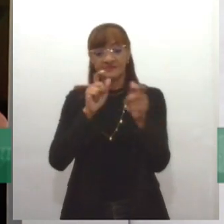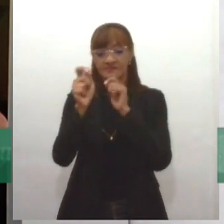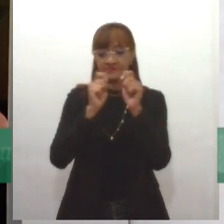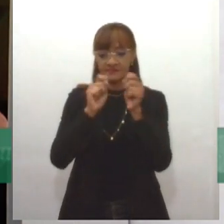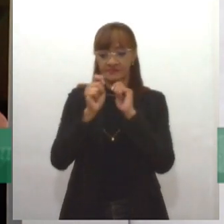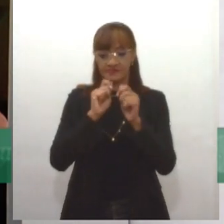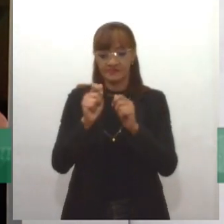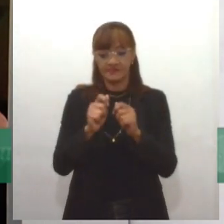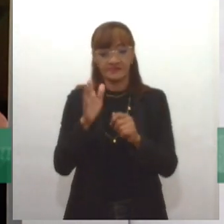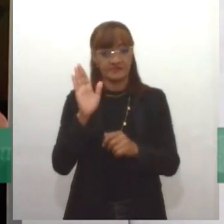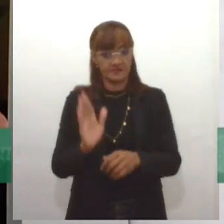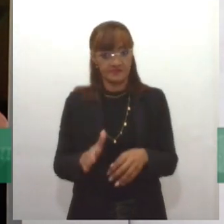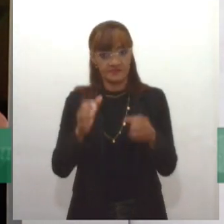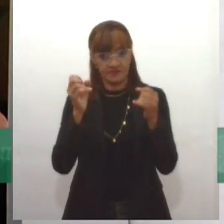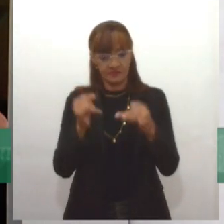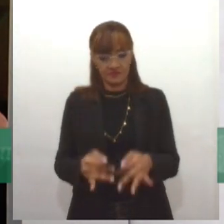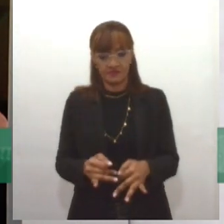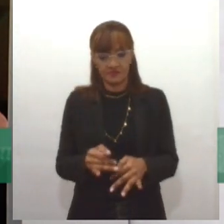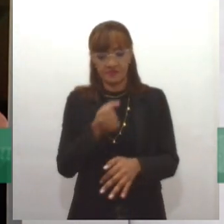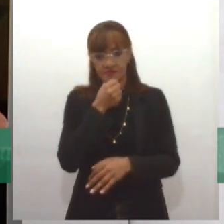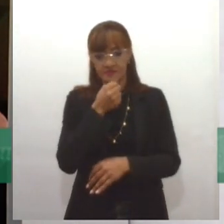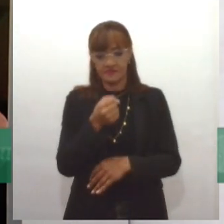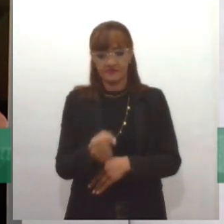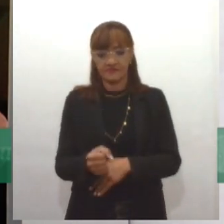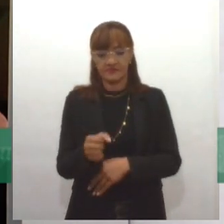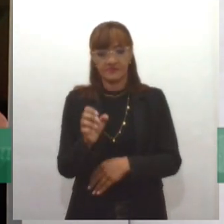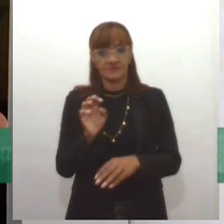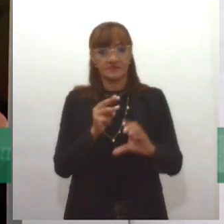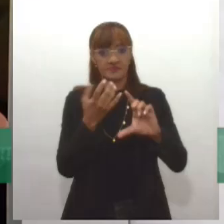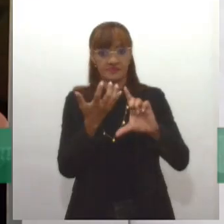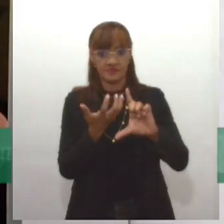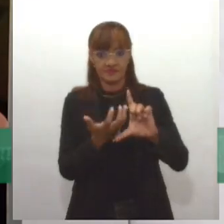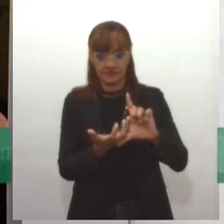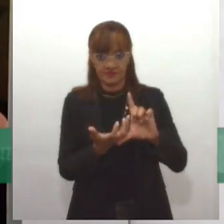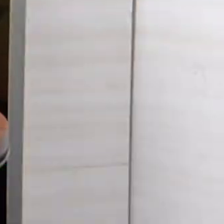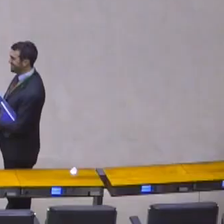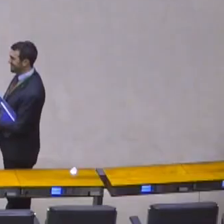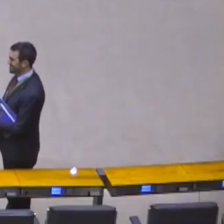uma reportagem da TV Câmara sobre o tema.